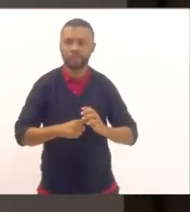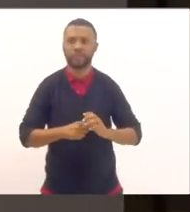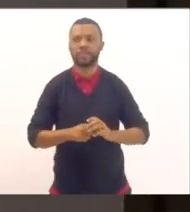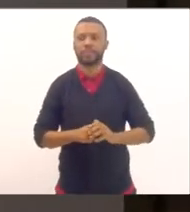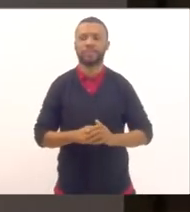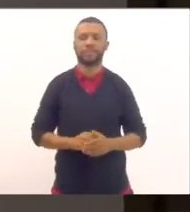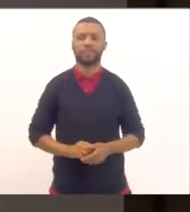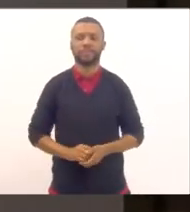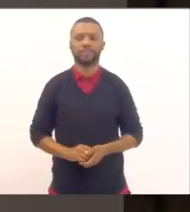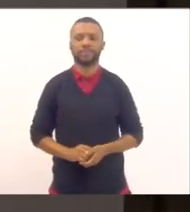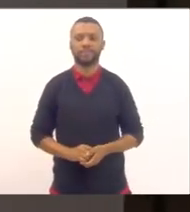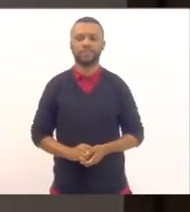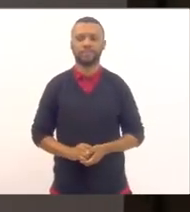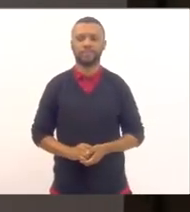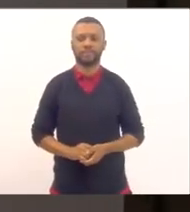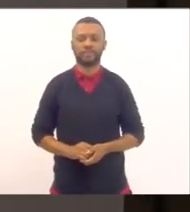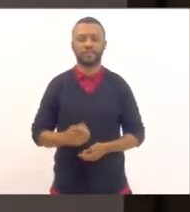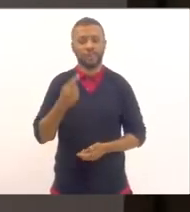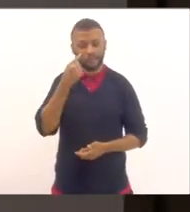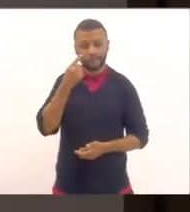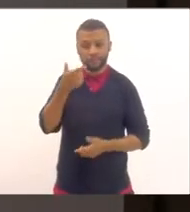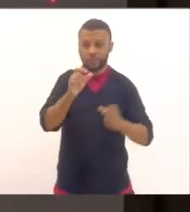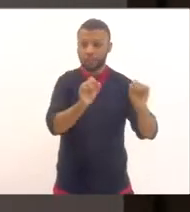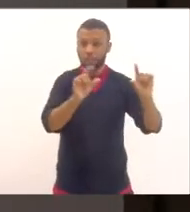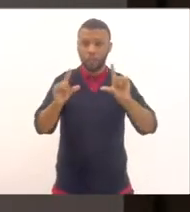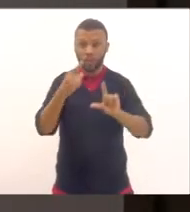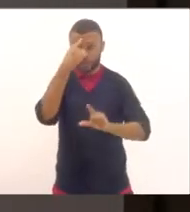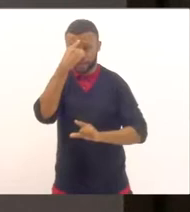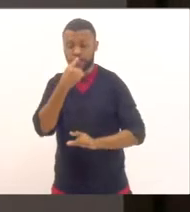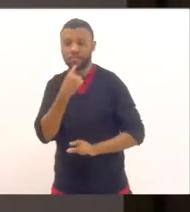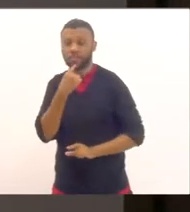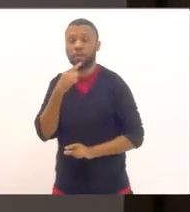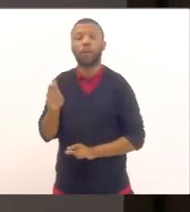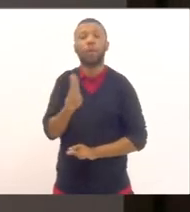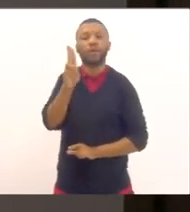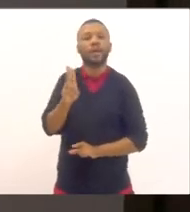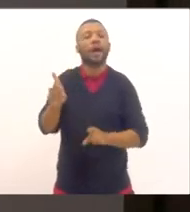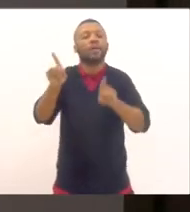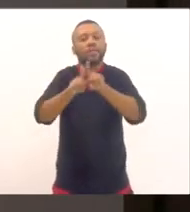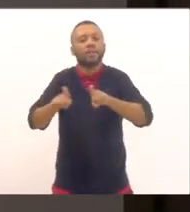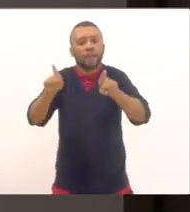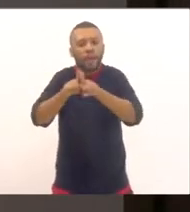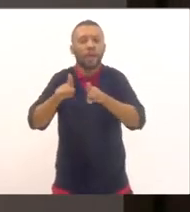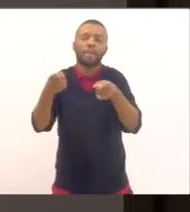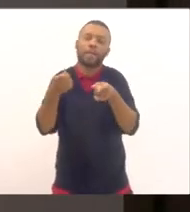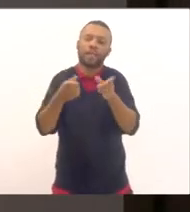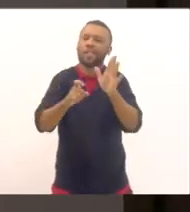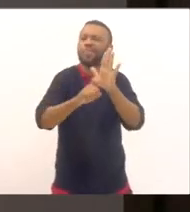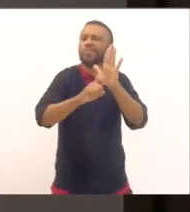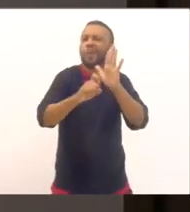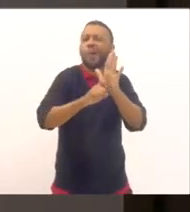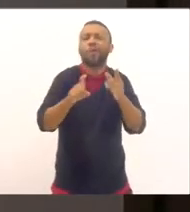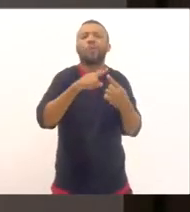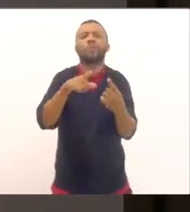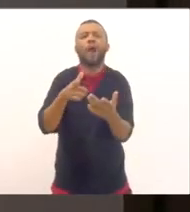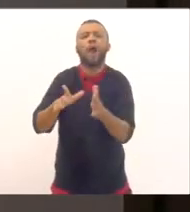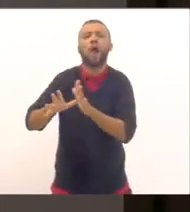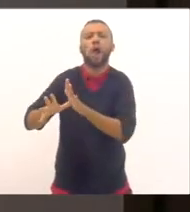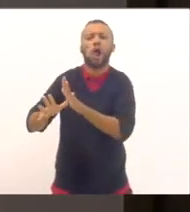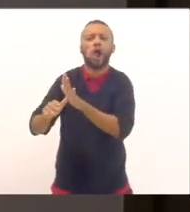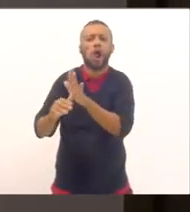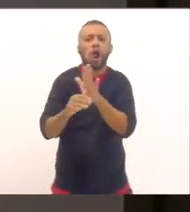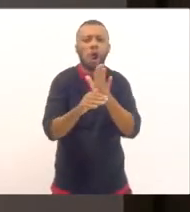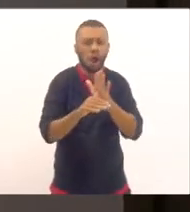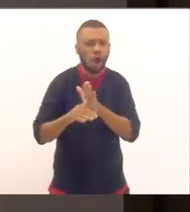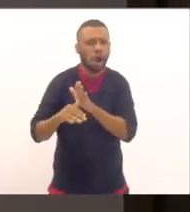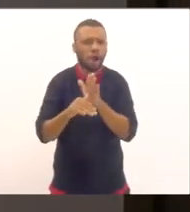e o cabo elétrico facas são utilizados tanto para o usuário de drogas para cometer roubo tanto